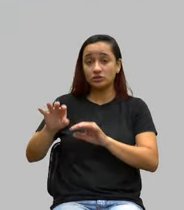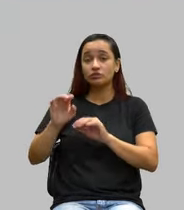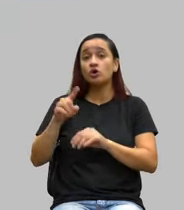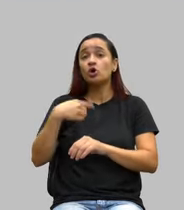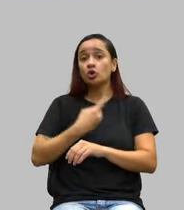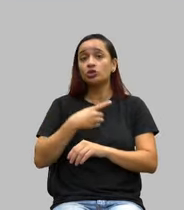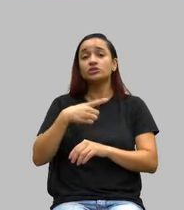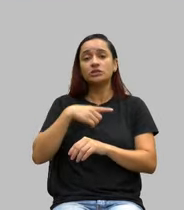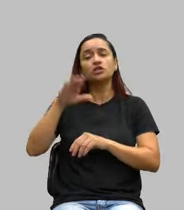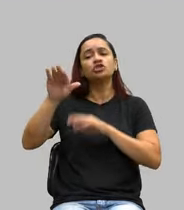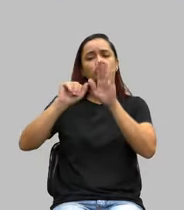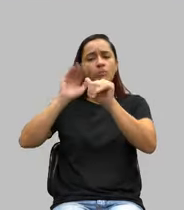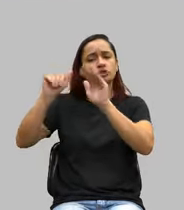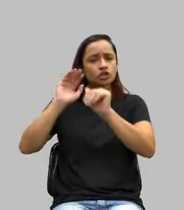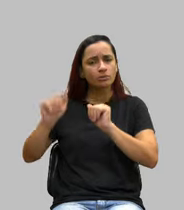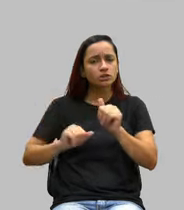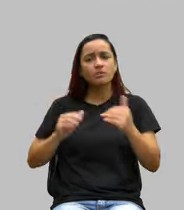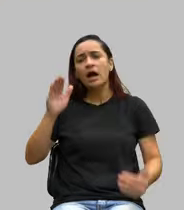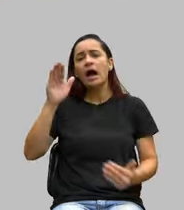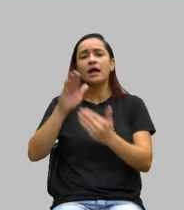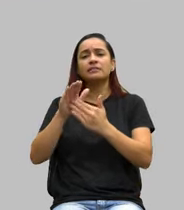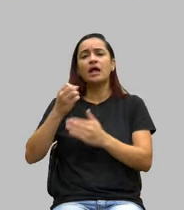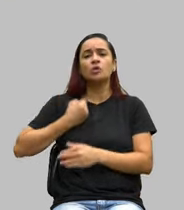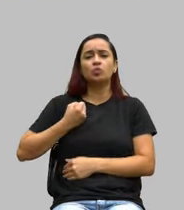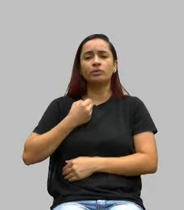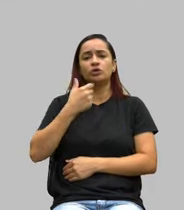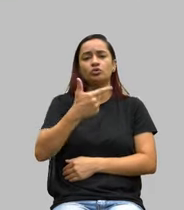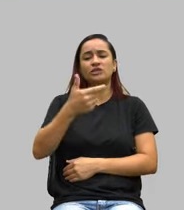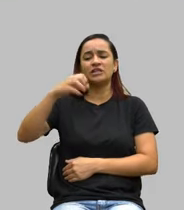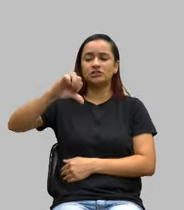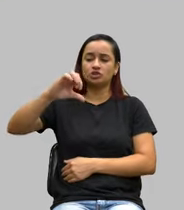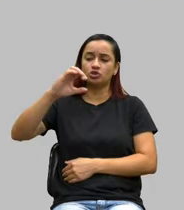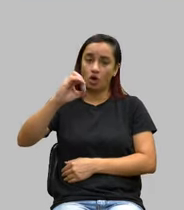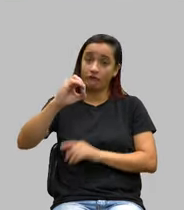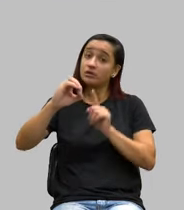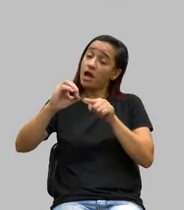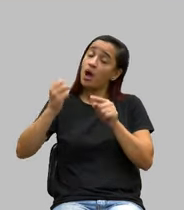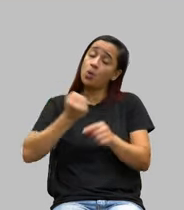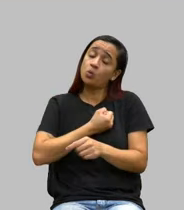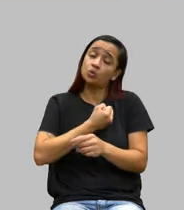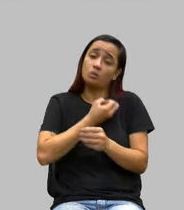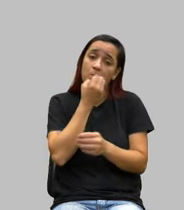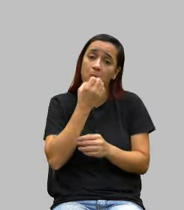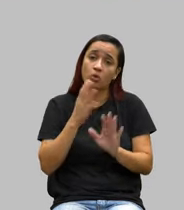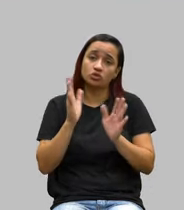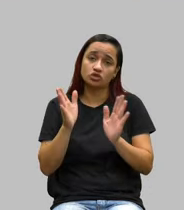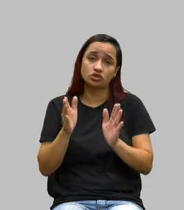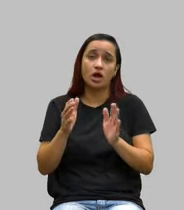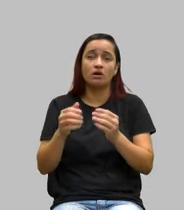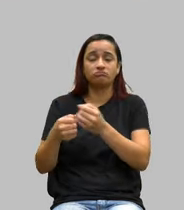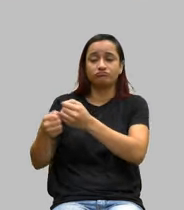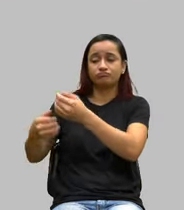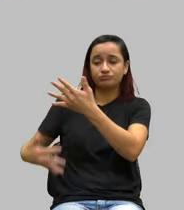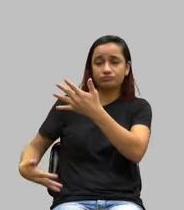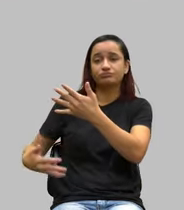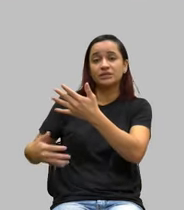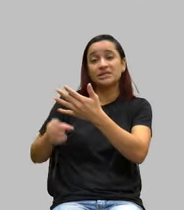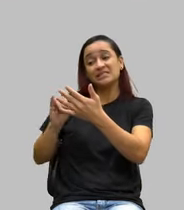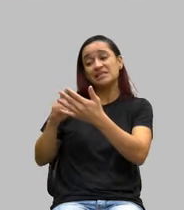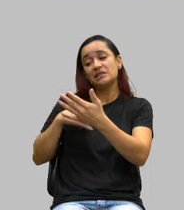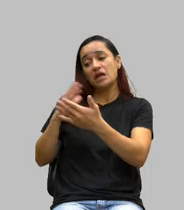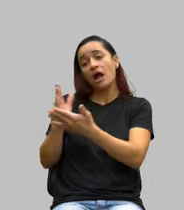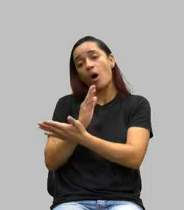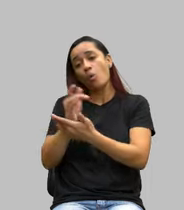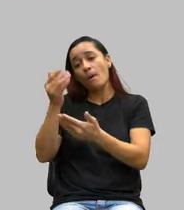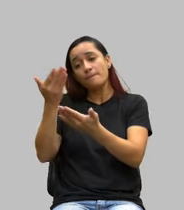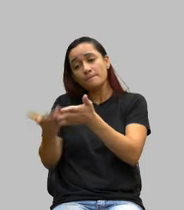até alcançar o número de 290 que a gente acha um número suficiente para que não fosse de Formação se houver alguma perda entre o